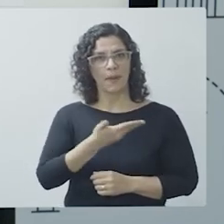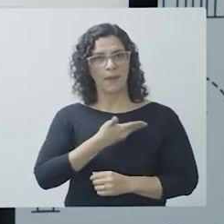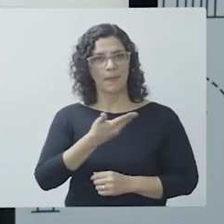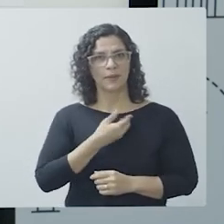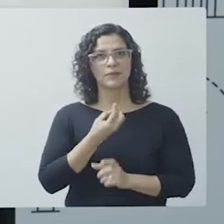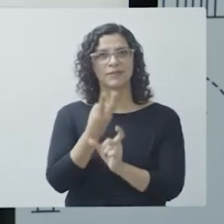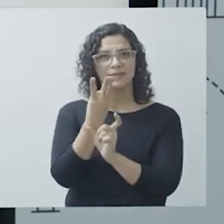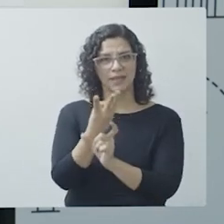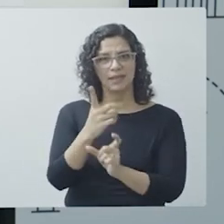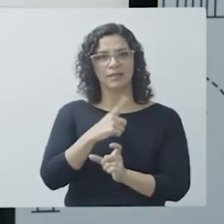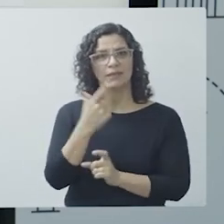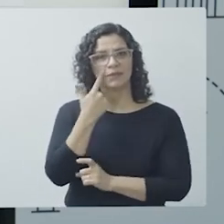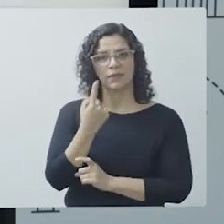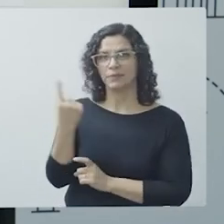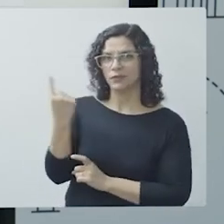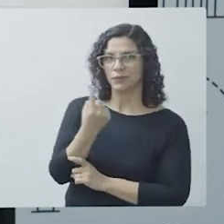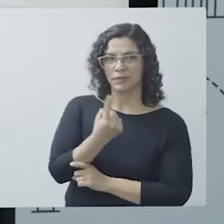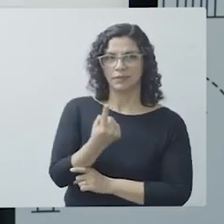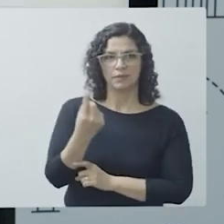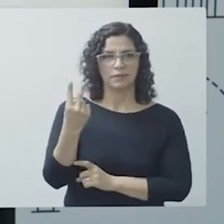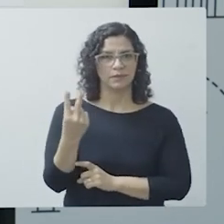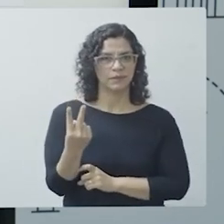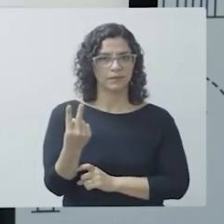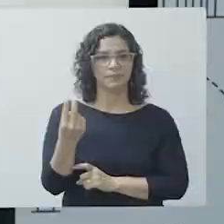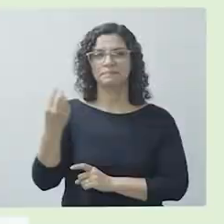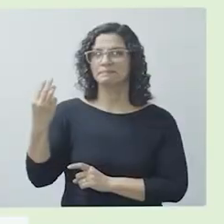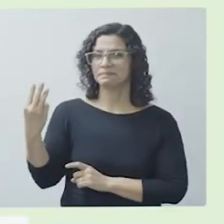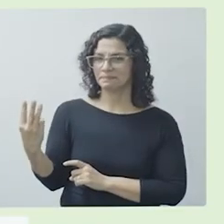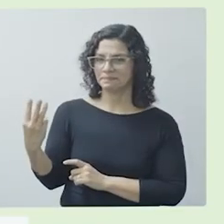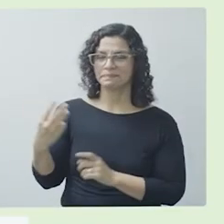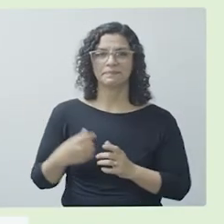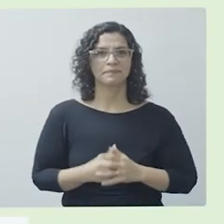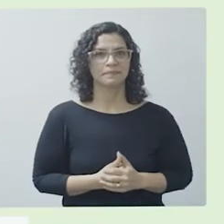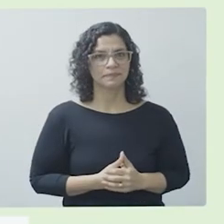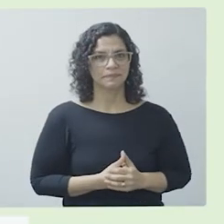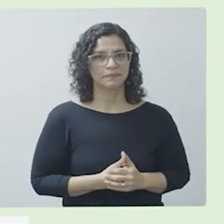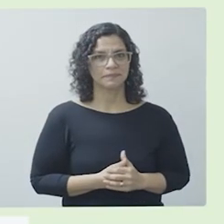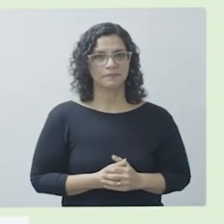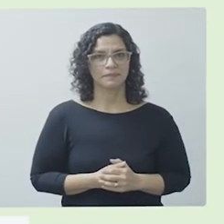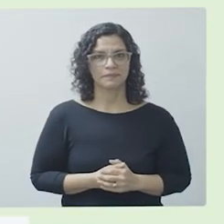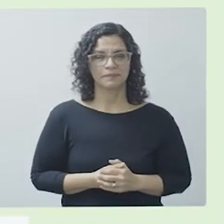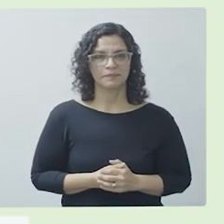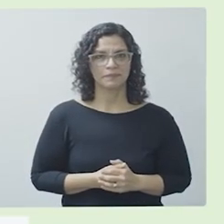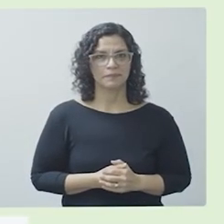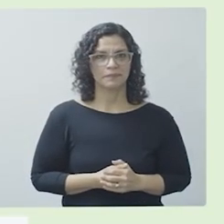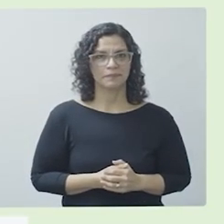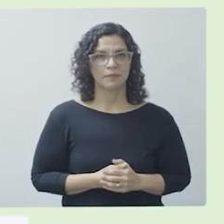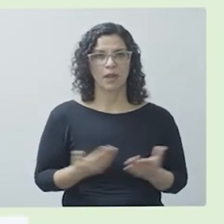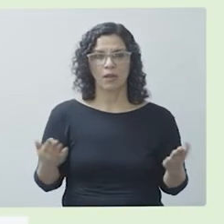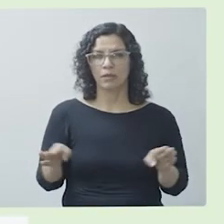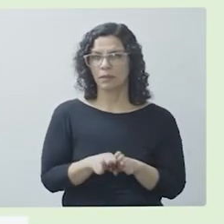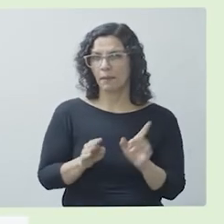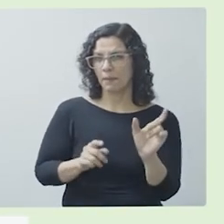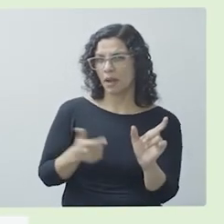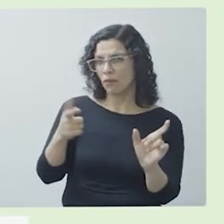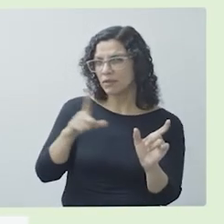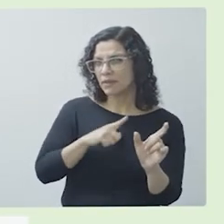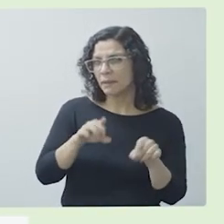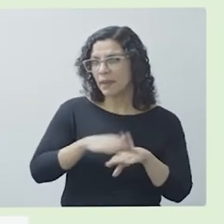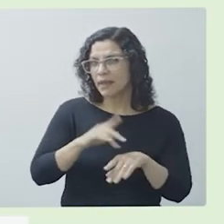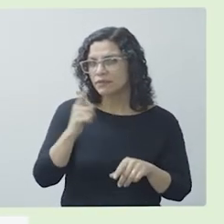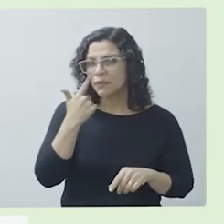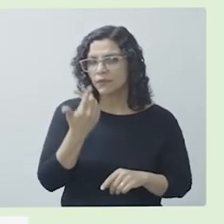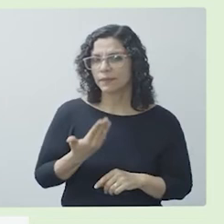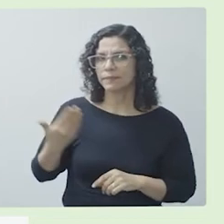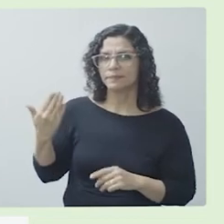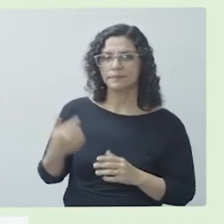Amigos tem três sílabas. Olhem lá. Uma, duas, três sílabas. Tem mais palavras,